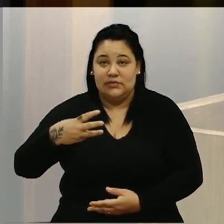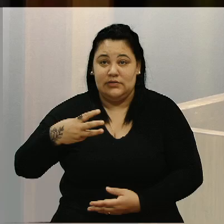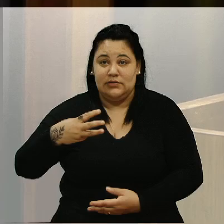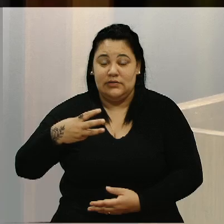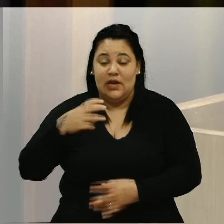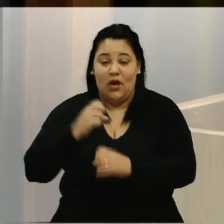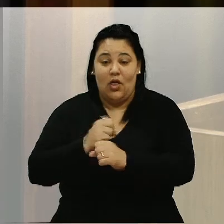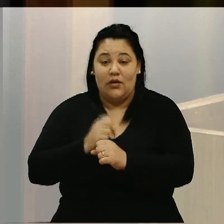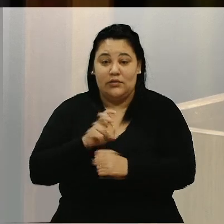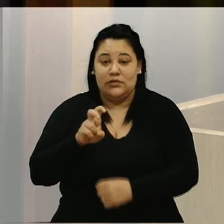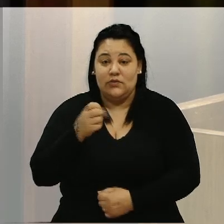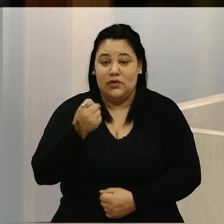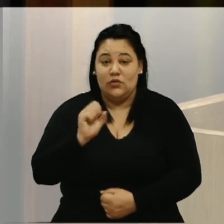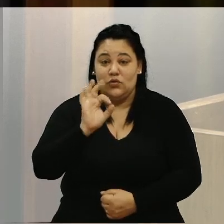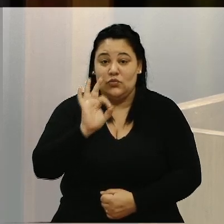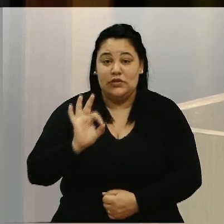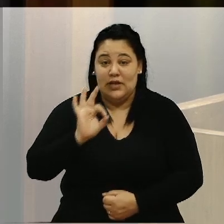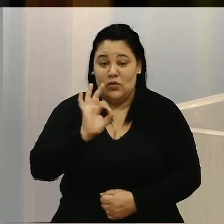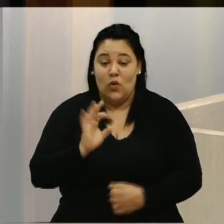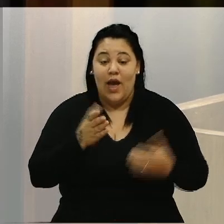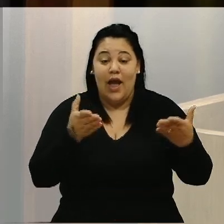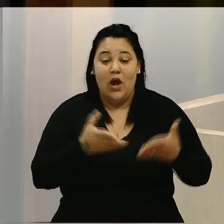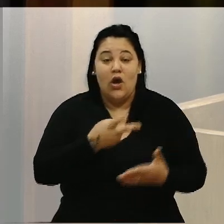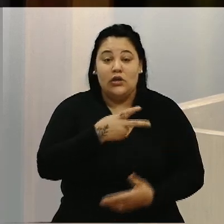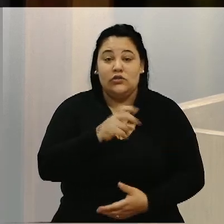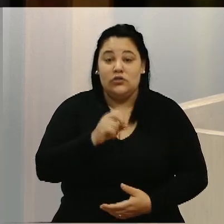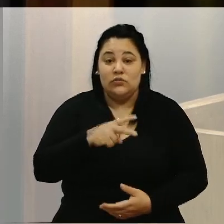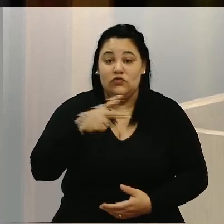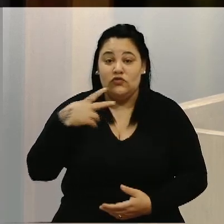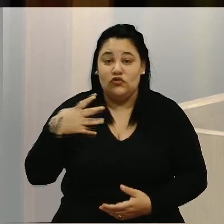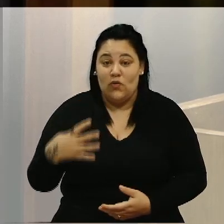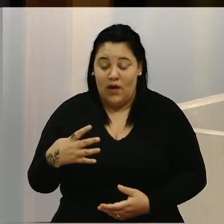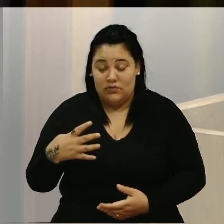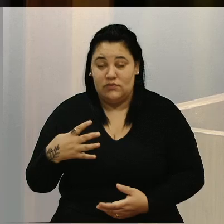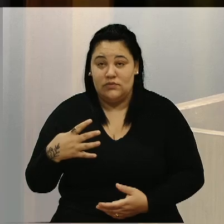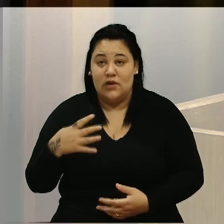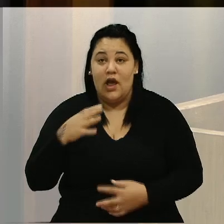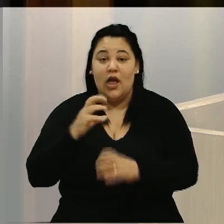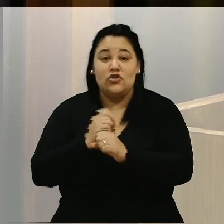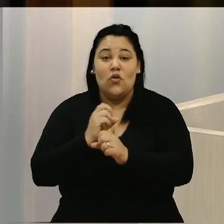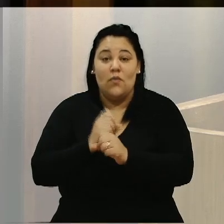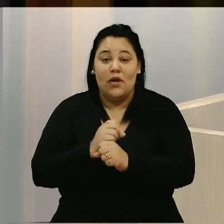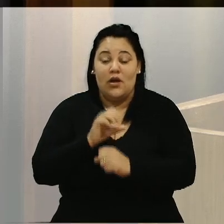58%. Agora, em 2024, eles somam